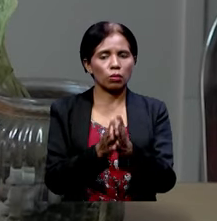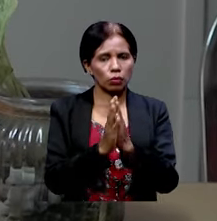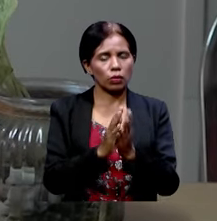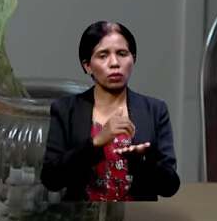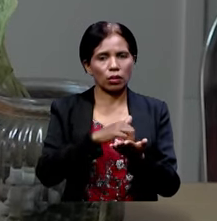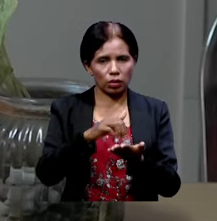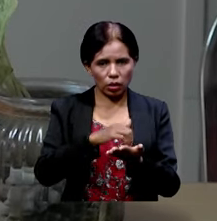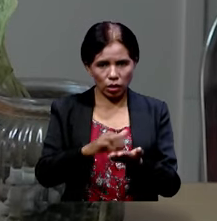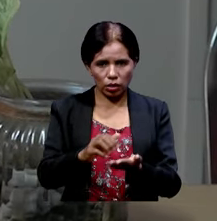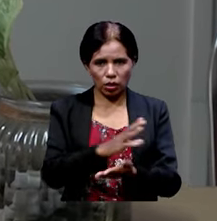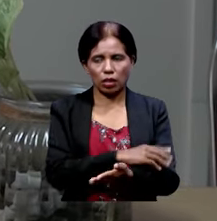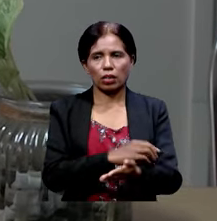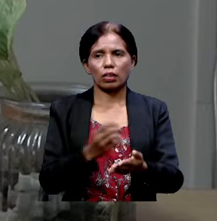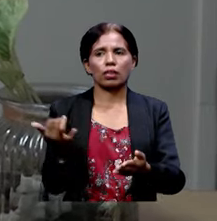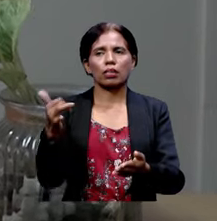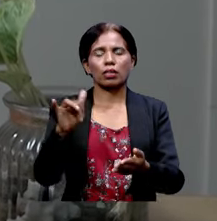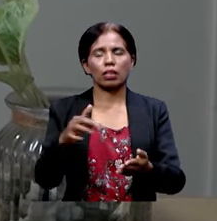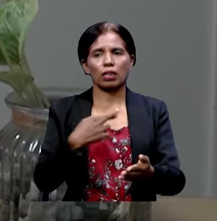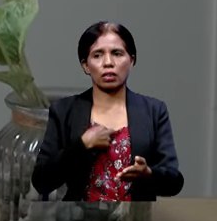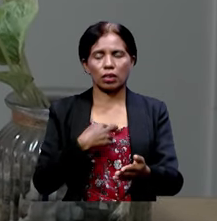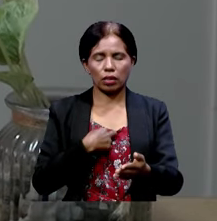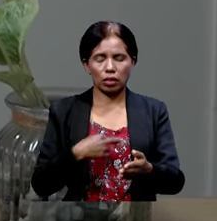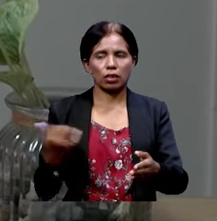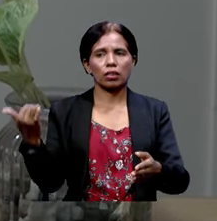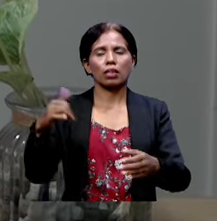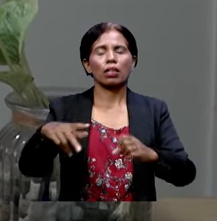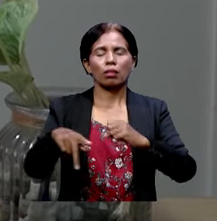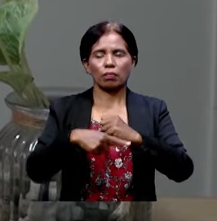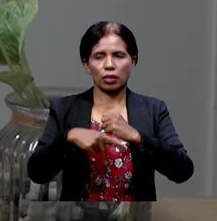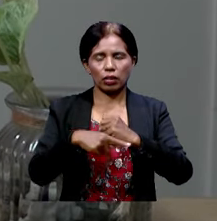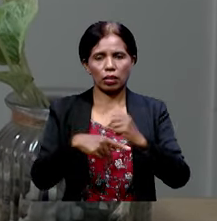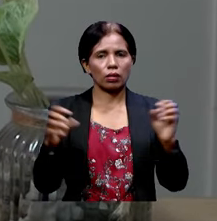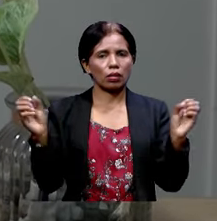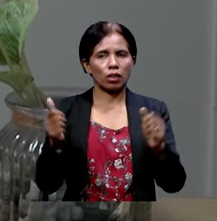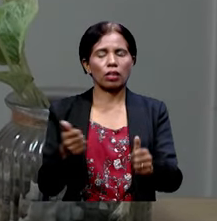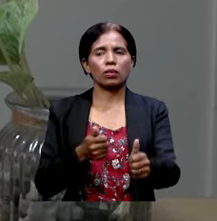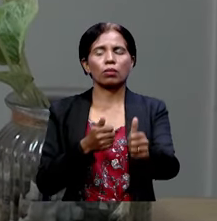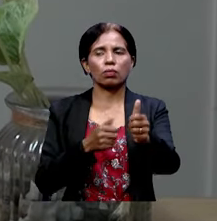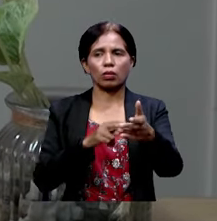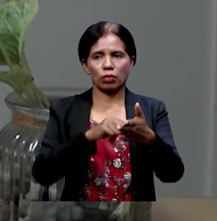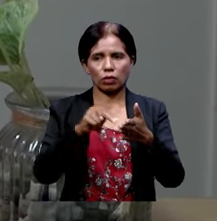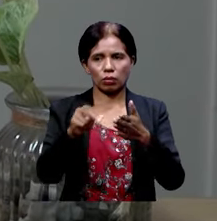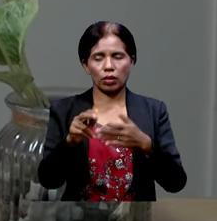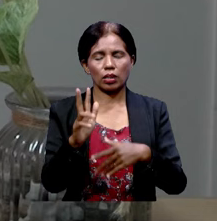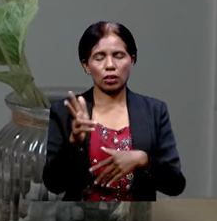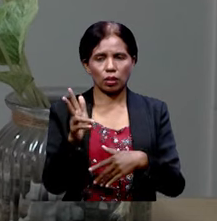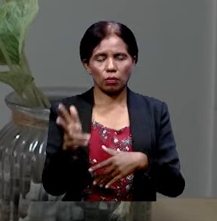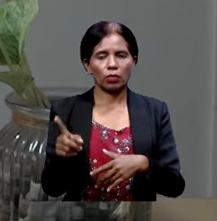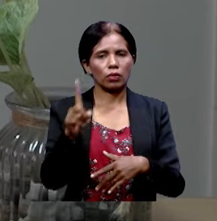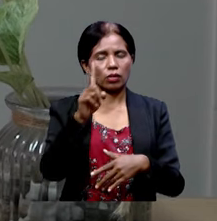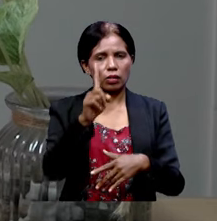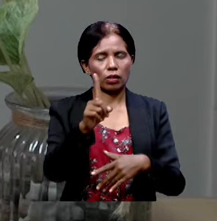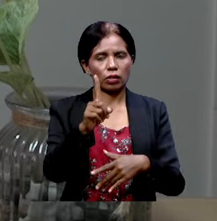então sira rasic, sira minha bancada, mas lá preenche número 31 cadeiras, a